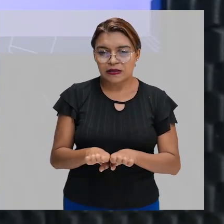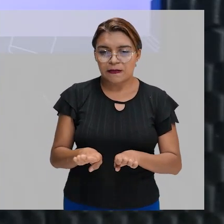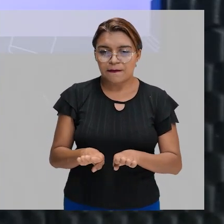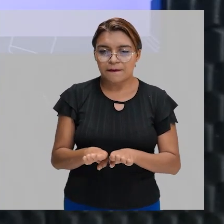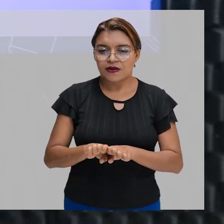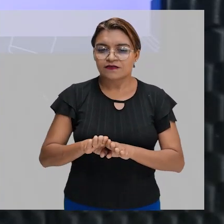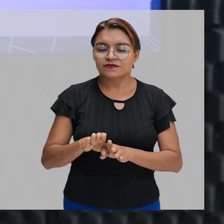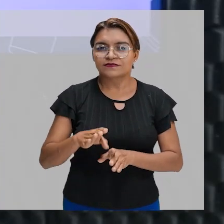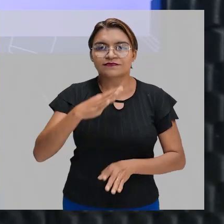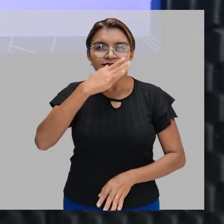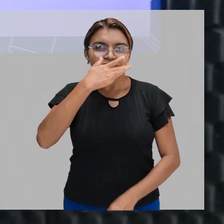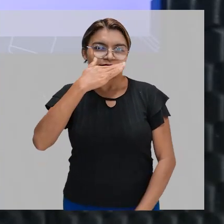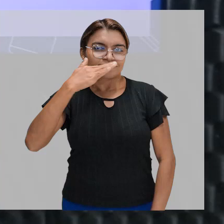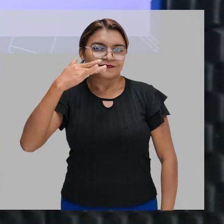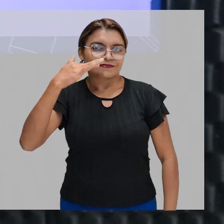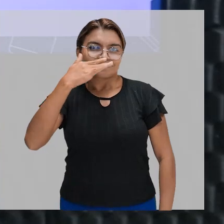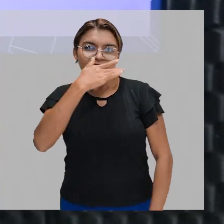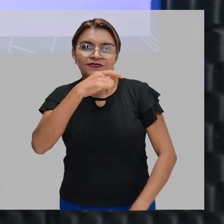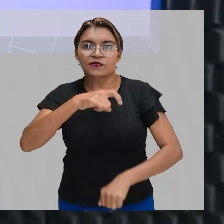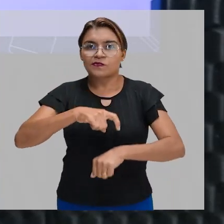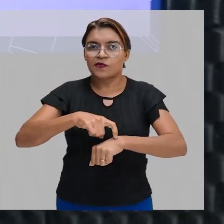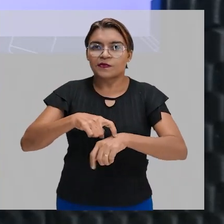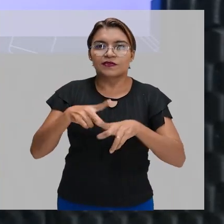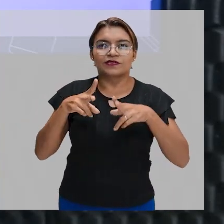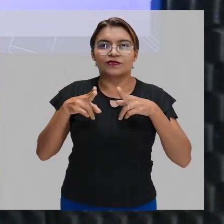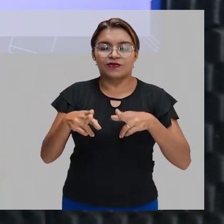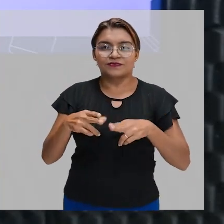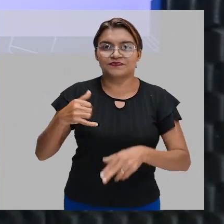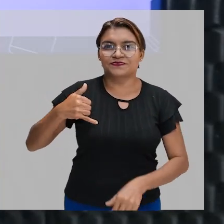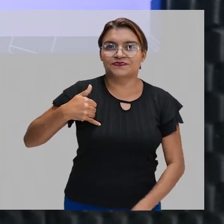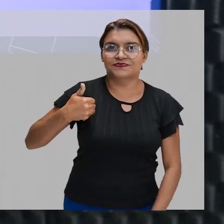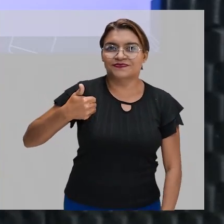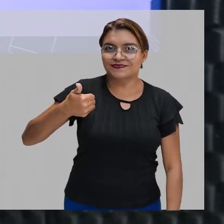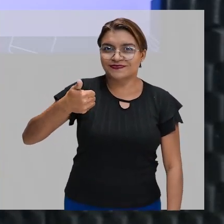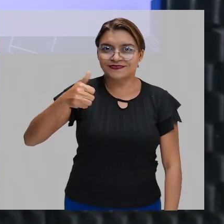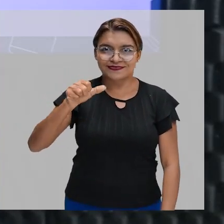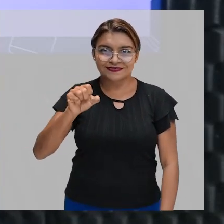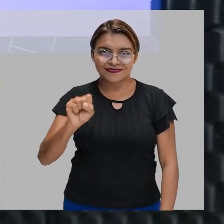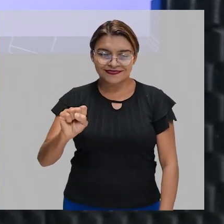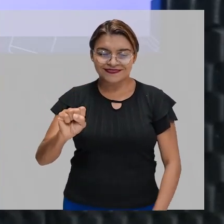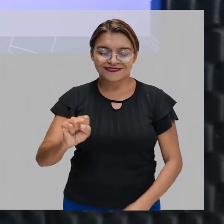mesmos aromas e a mesma hora da Vida 18 anos